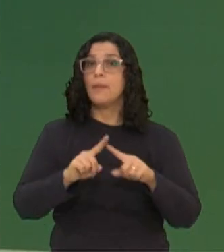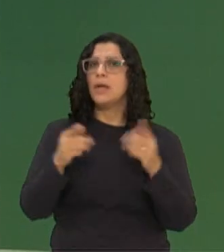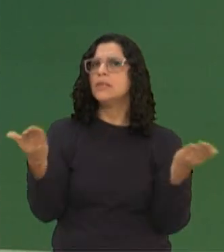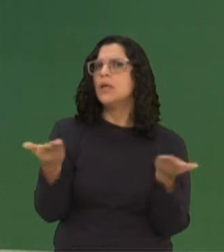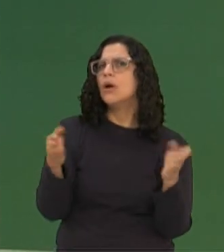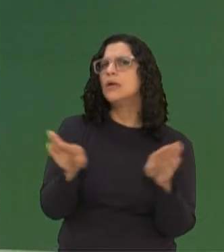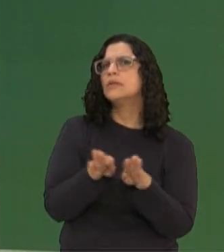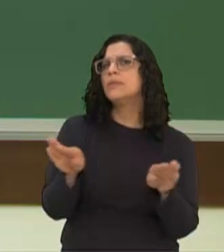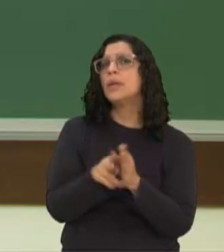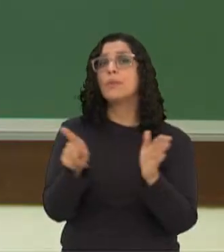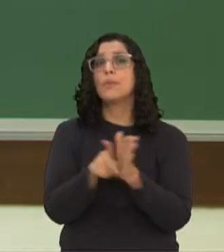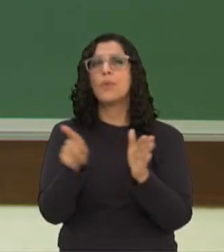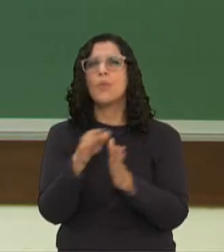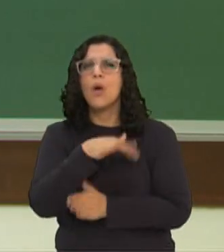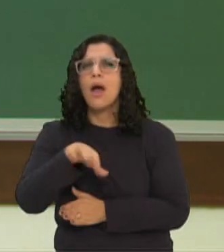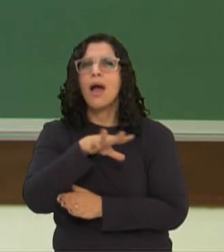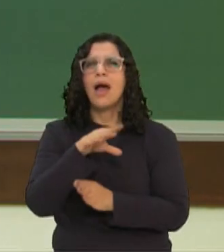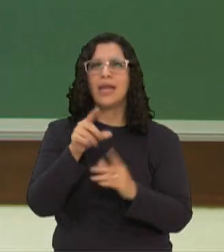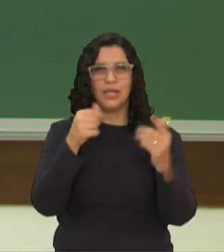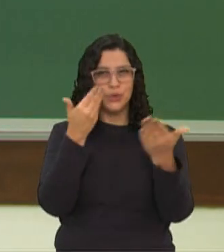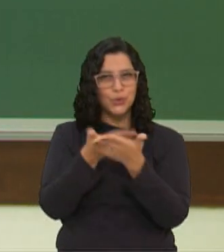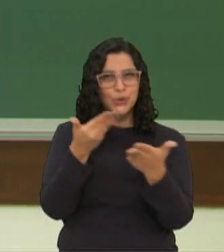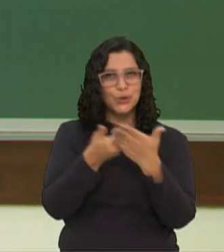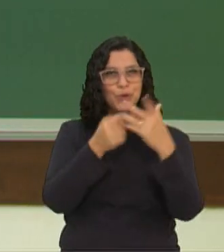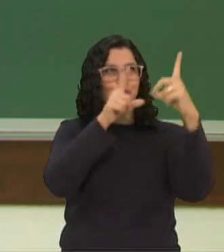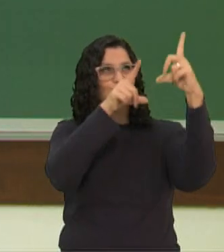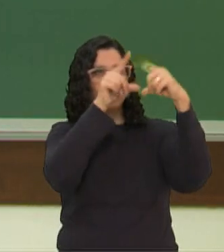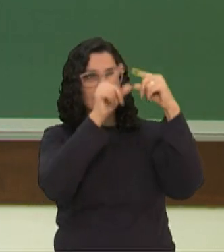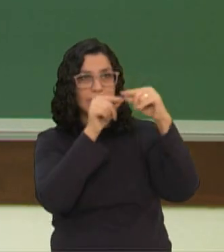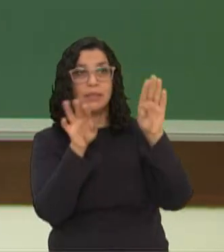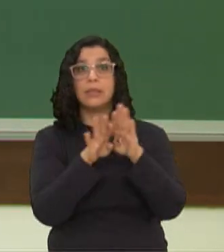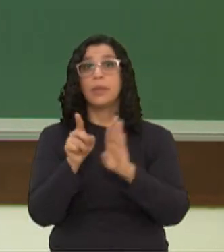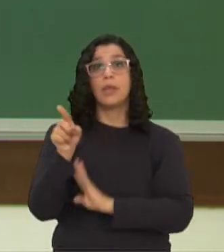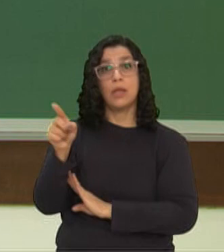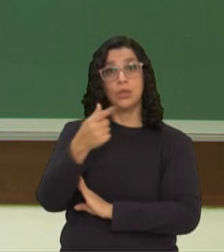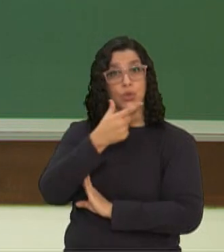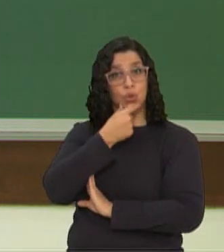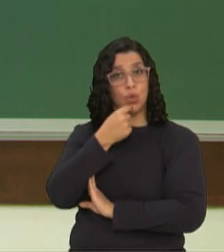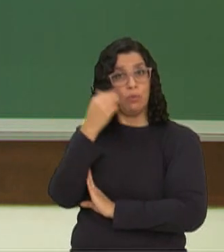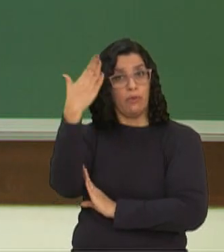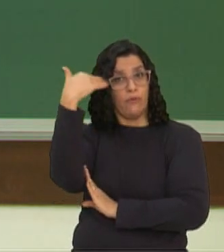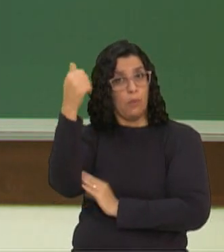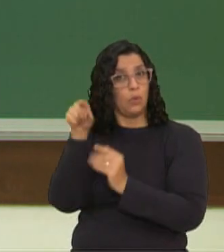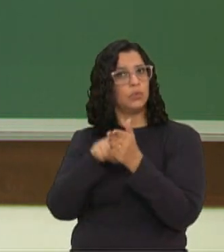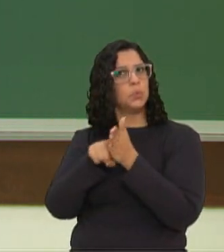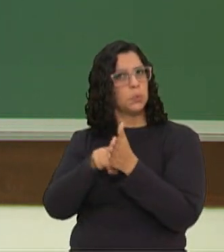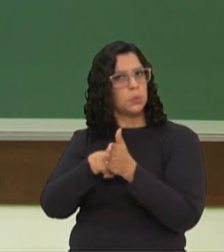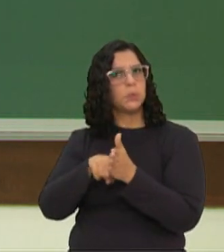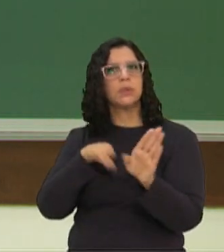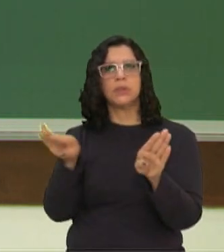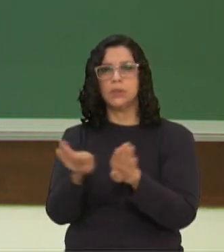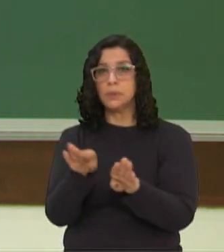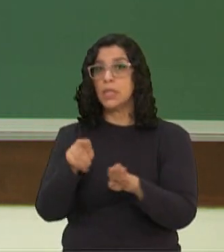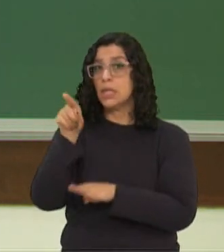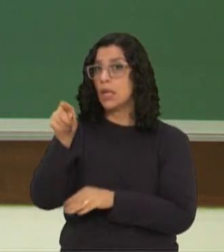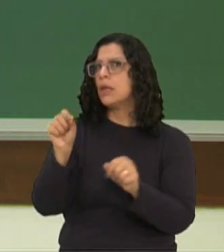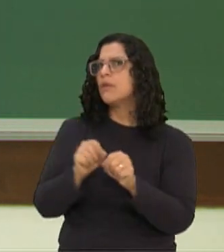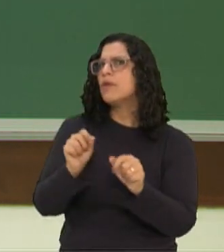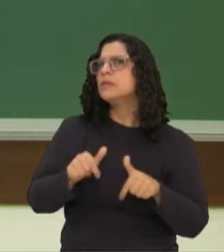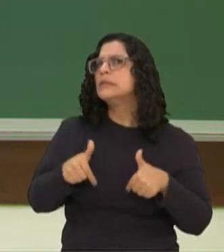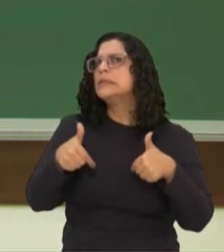Saindo um pouco do campo da astronomia, a gente traz aqui um outro grande cientista, um outro grande pesquisador, que ele vai